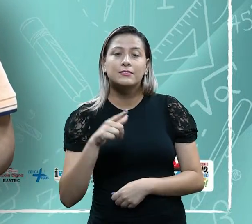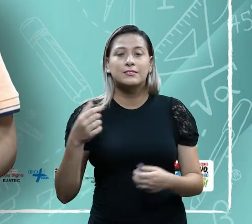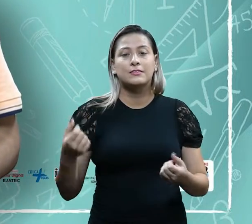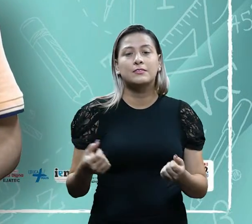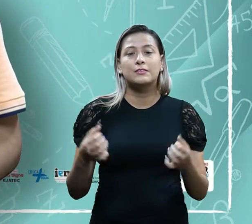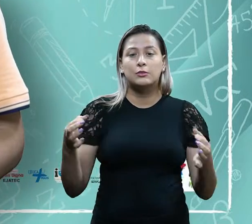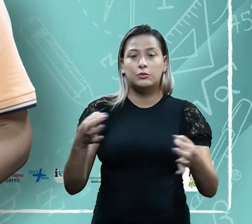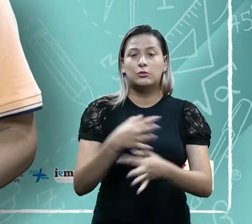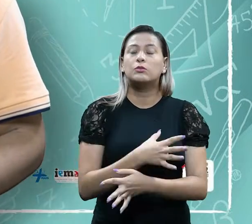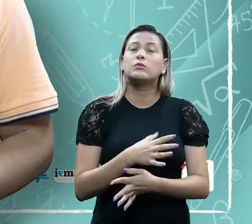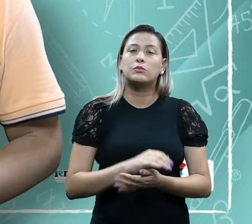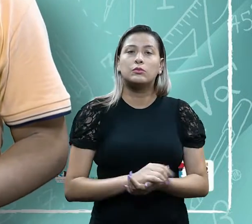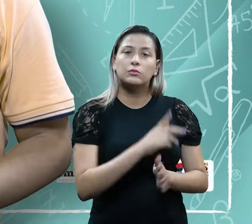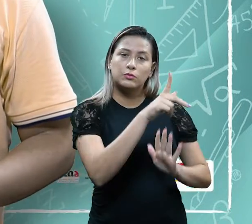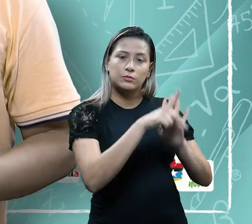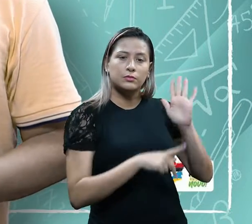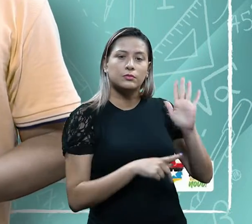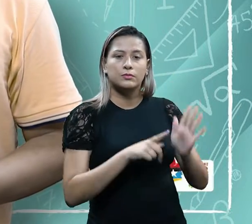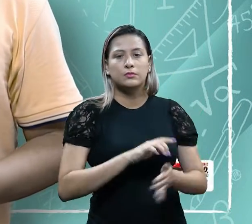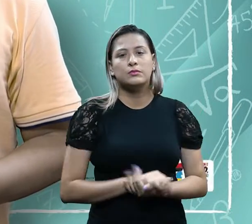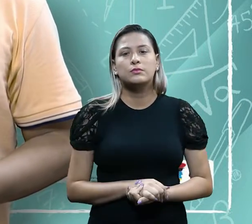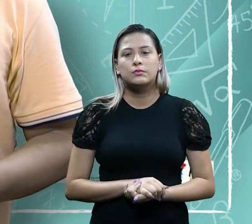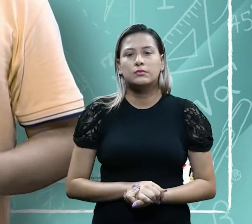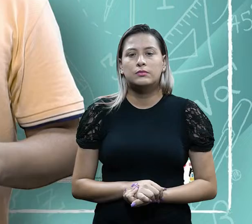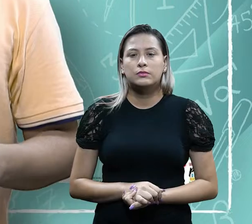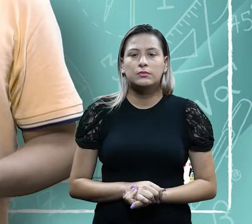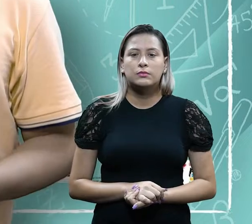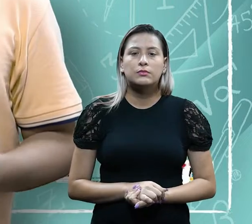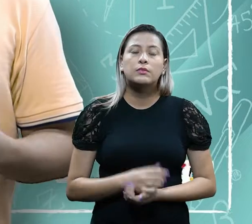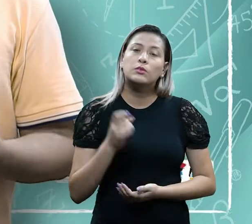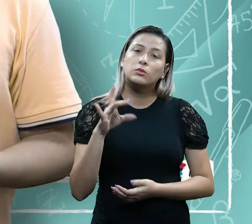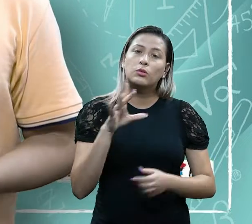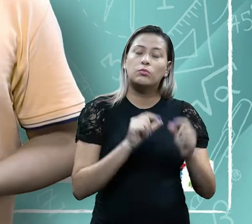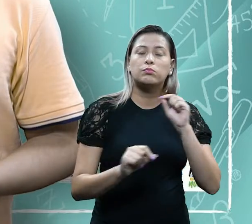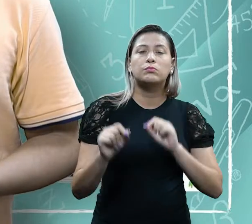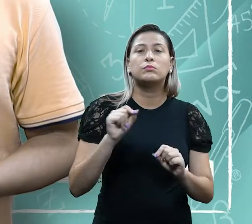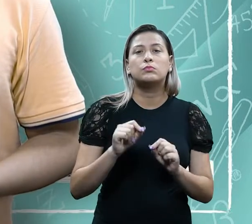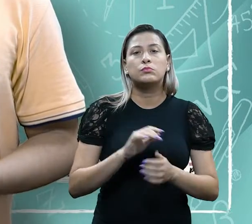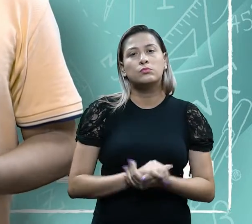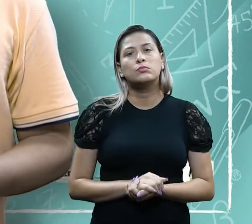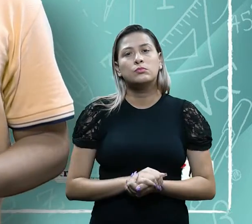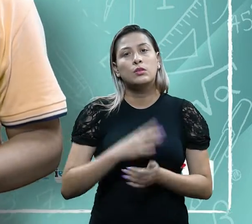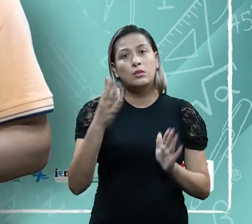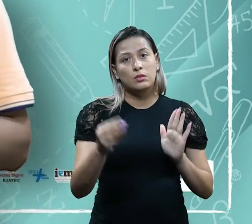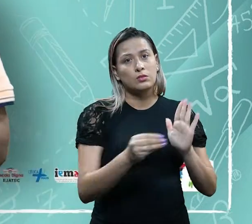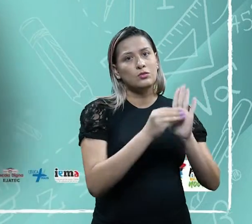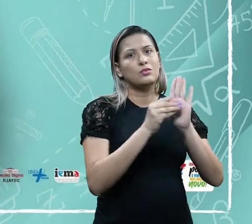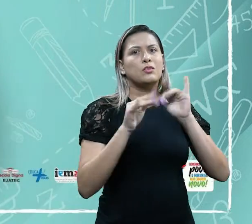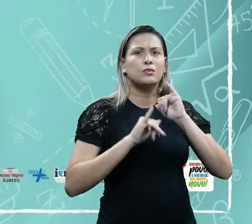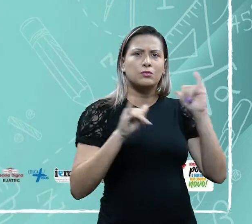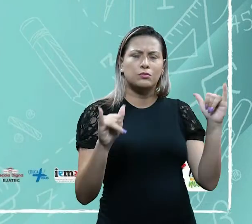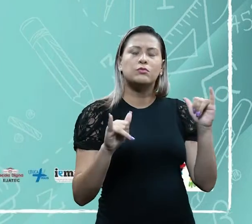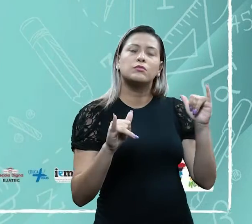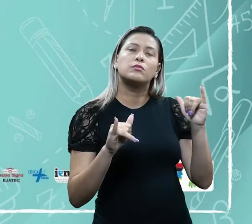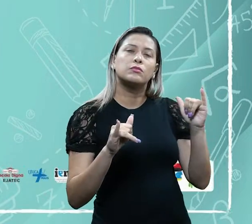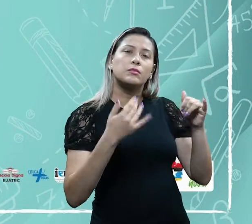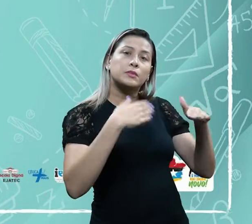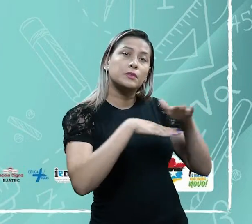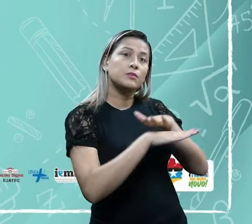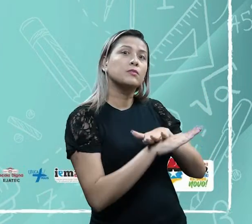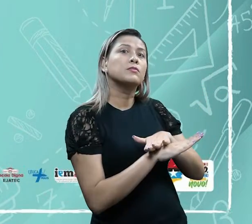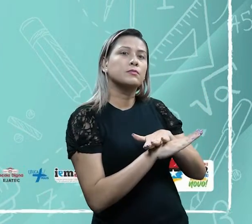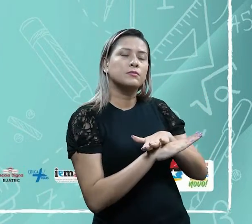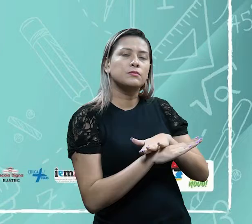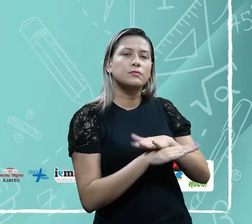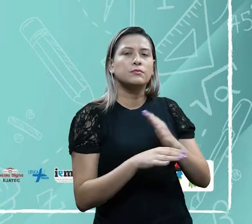o meu plano. Então, basta apenas registrar essas informações e guardá-las, sem ser